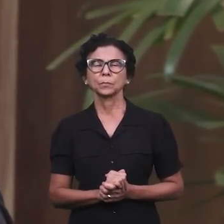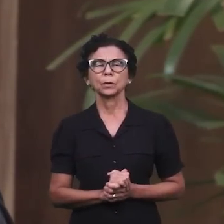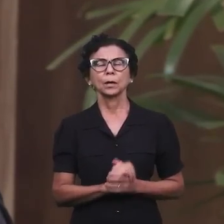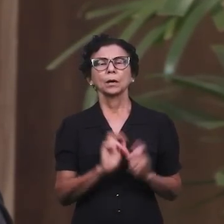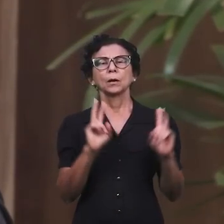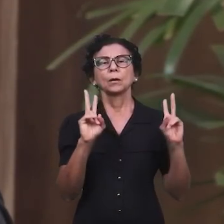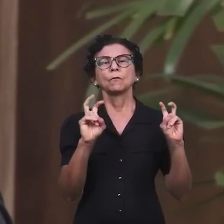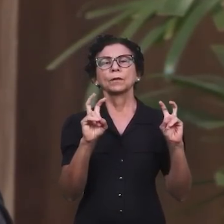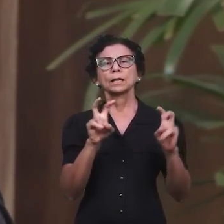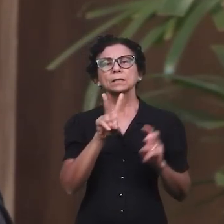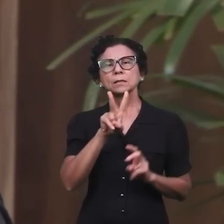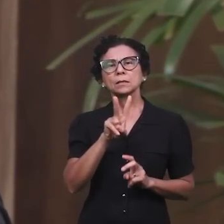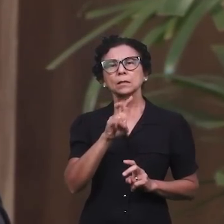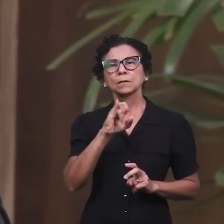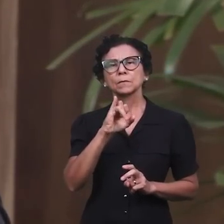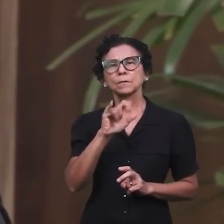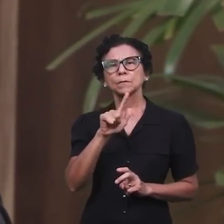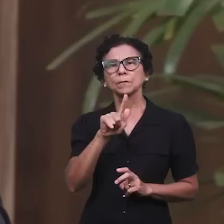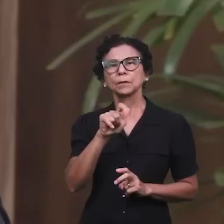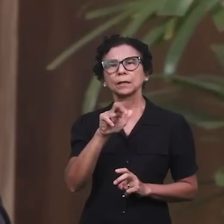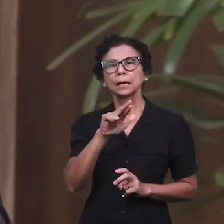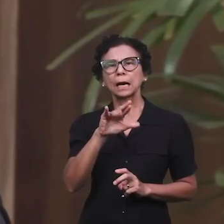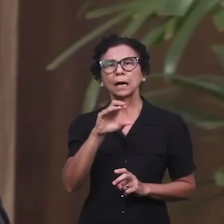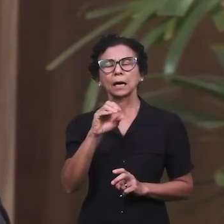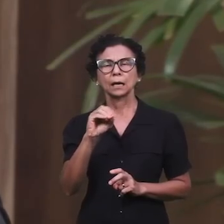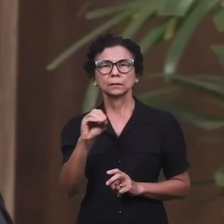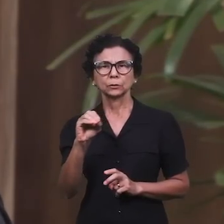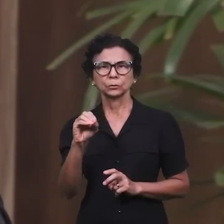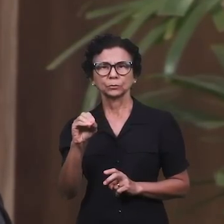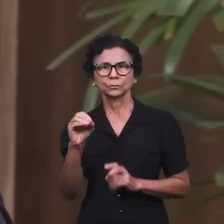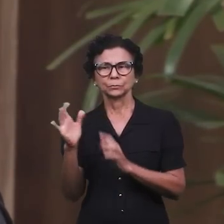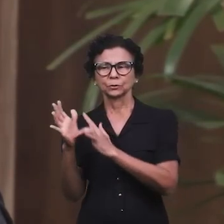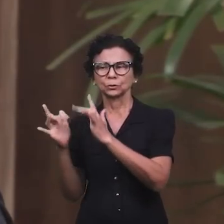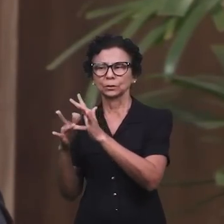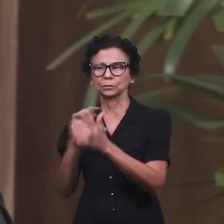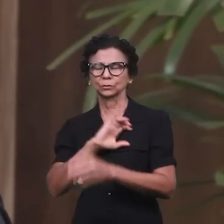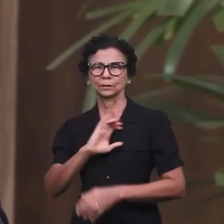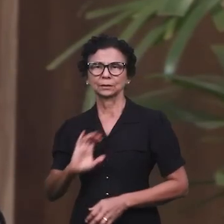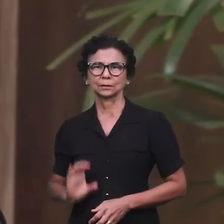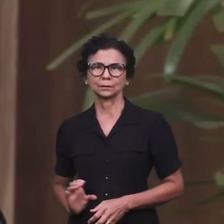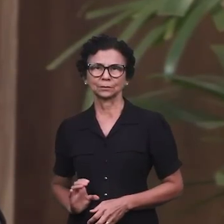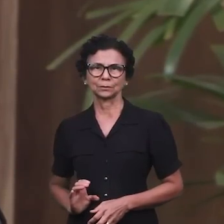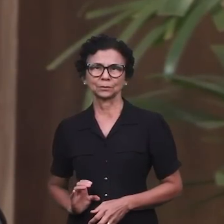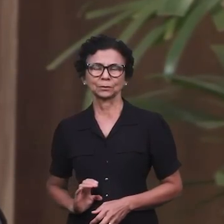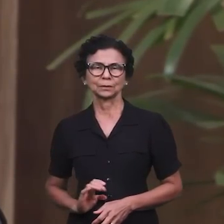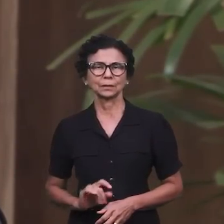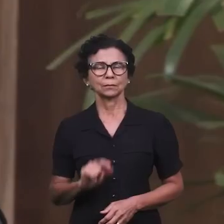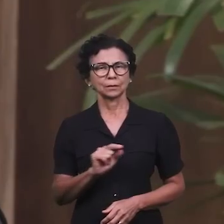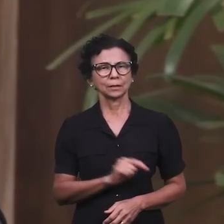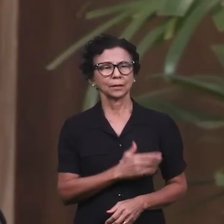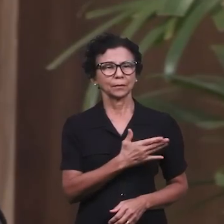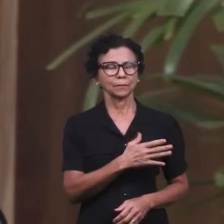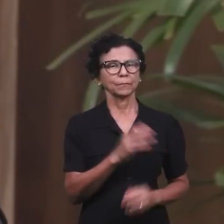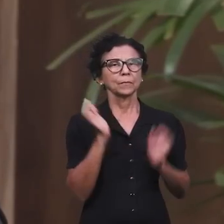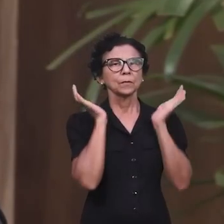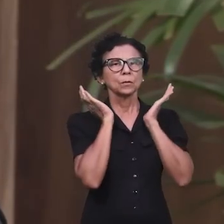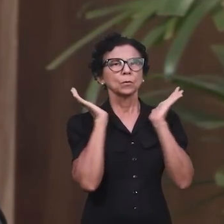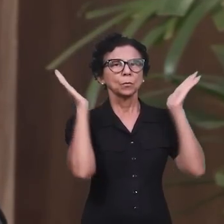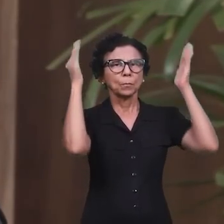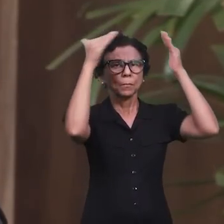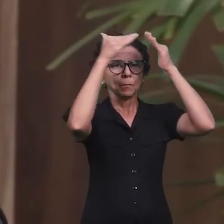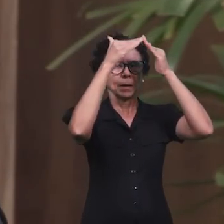Cristo, ou seja, o representante de Cristo na Terra. Quando nós nos reportamos à